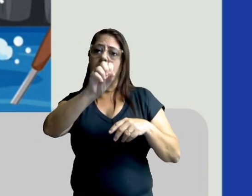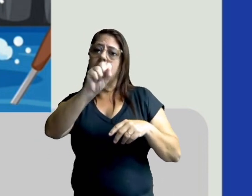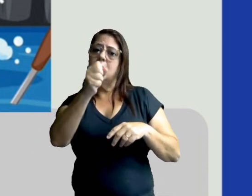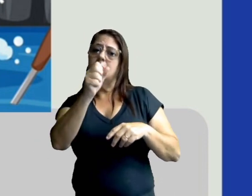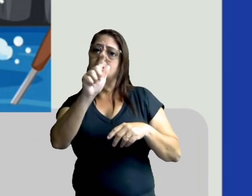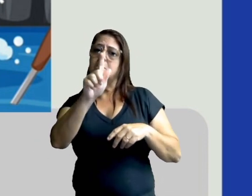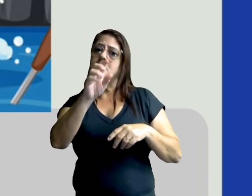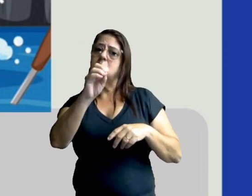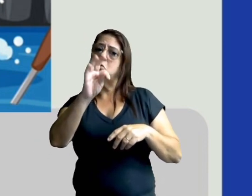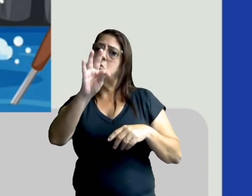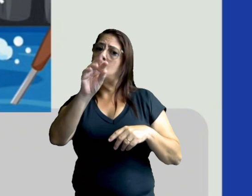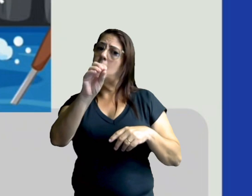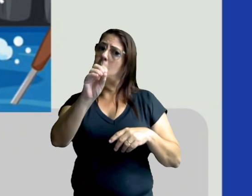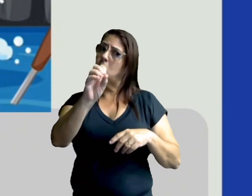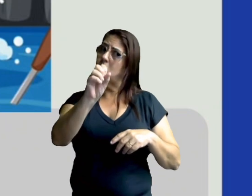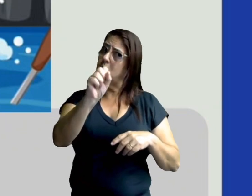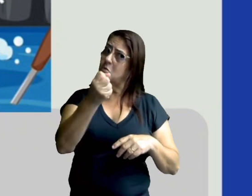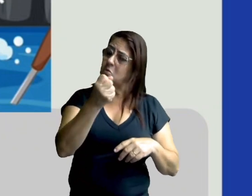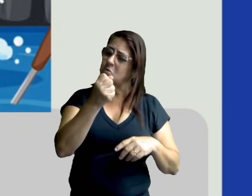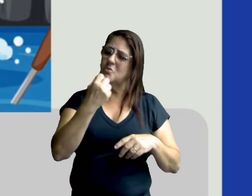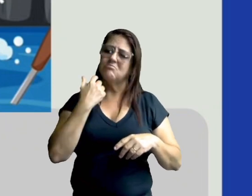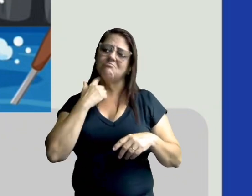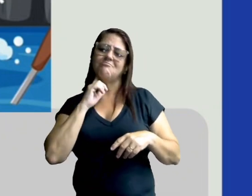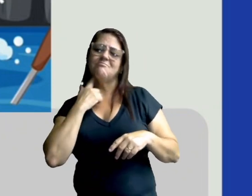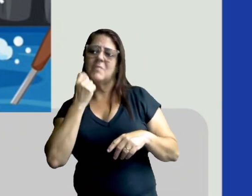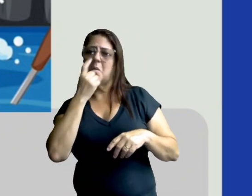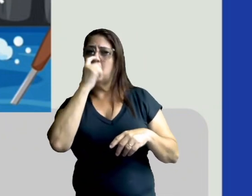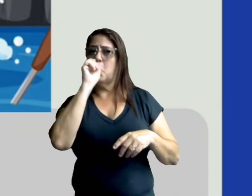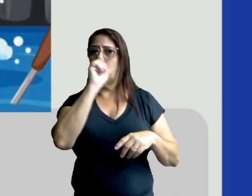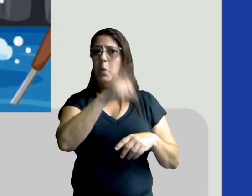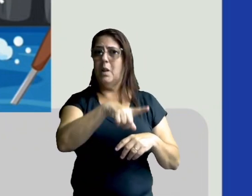de lixo. Isso mesmo, as pessoas jogam muito